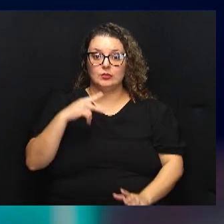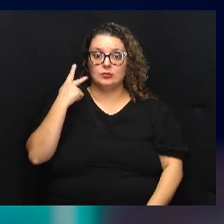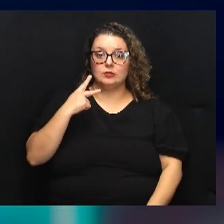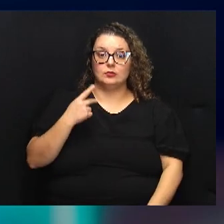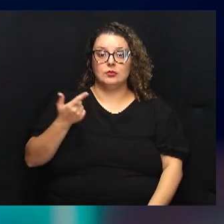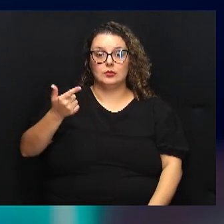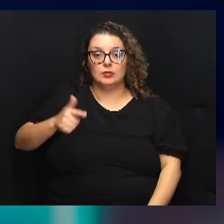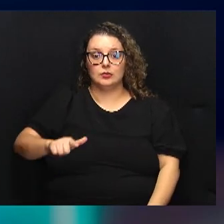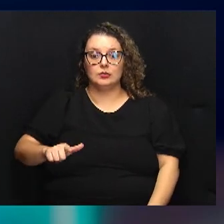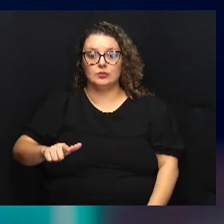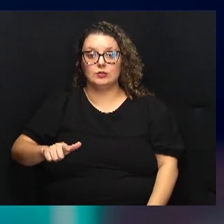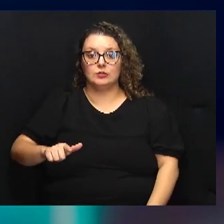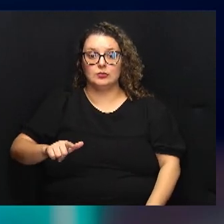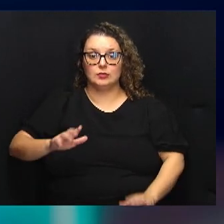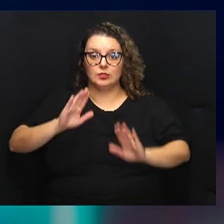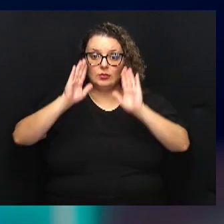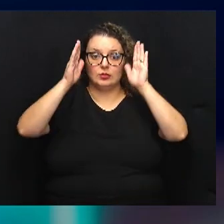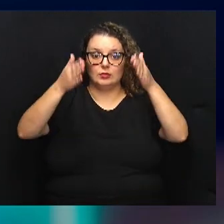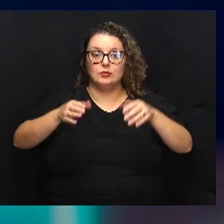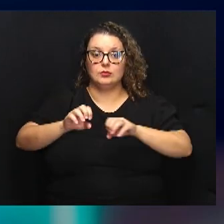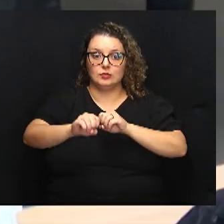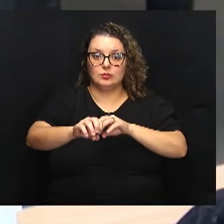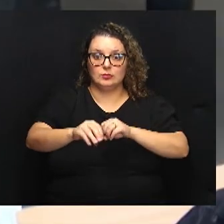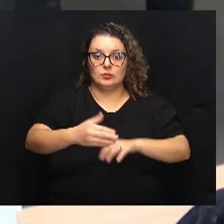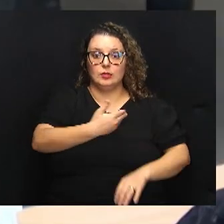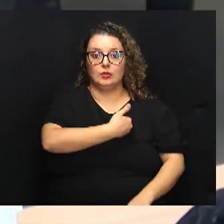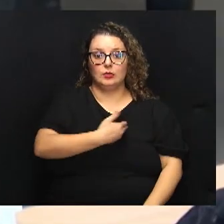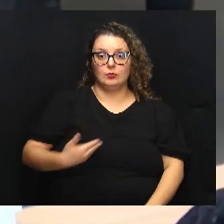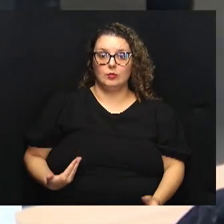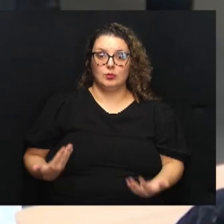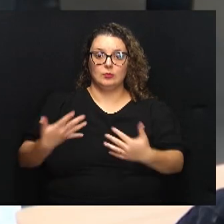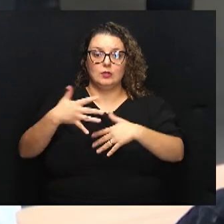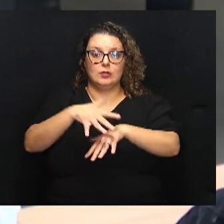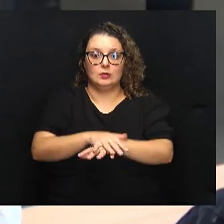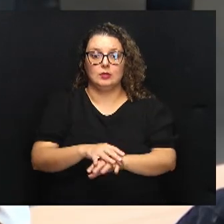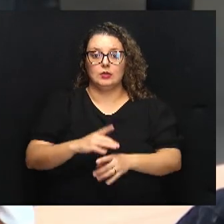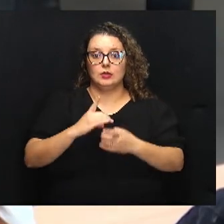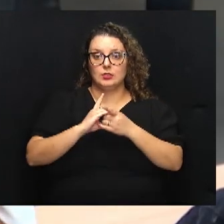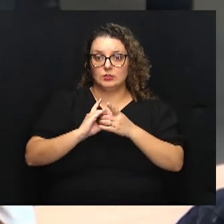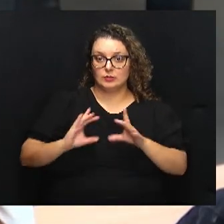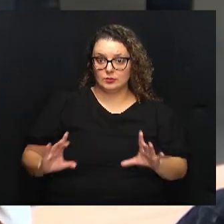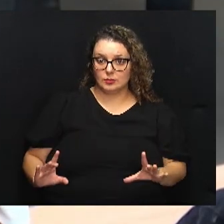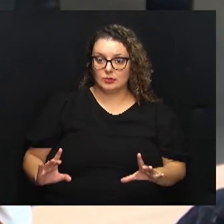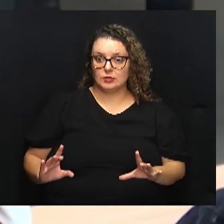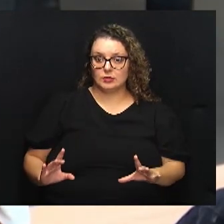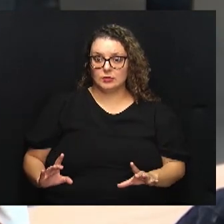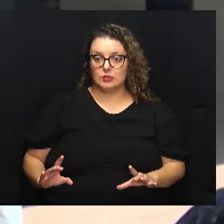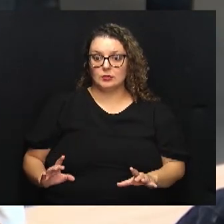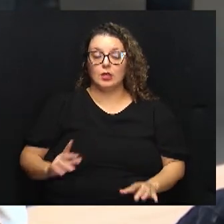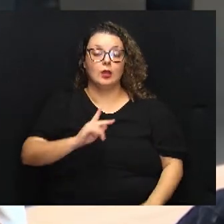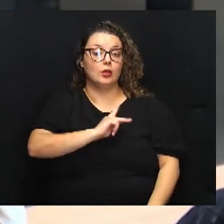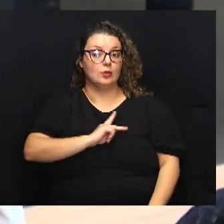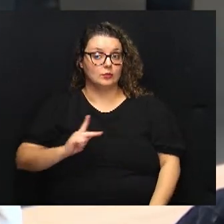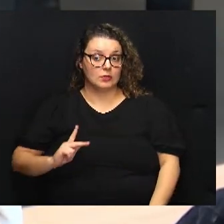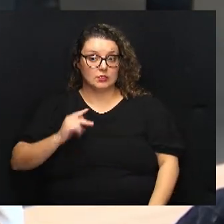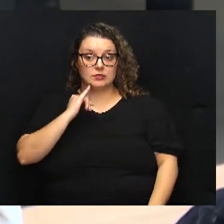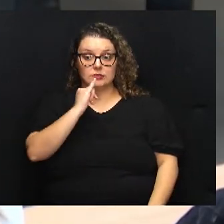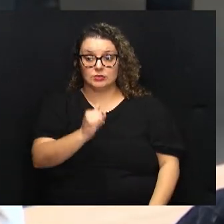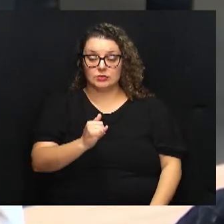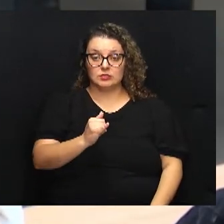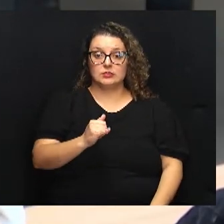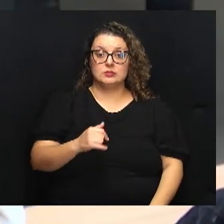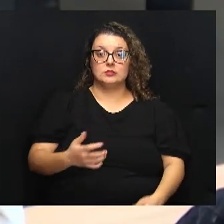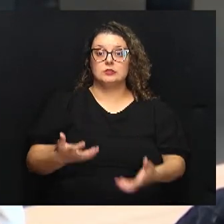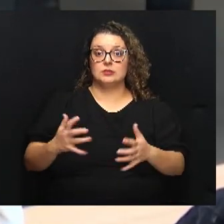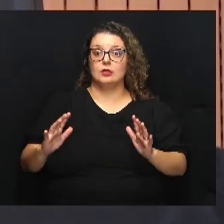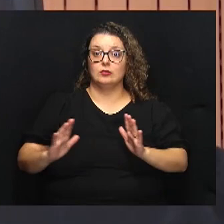o foco na defesa de uma educação pública, inclusiva e democrática. A presidente diz que pretende enfrentar o